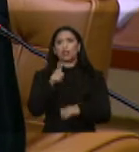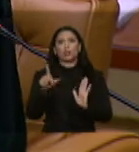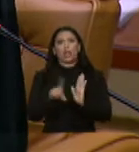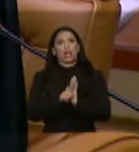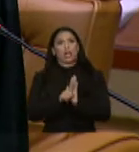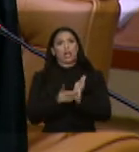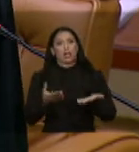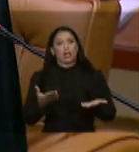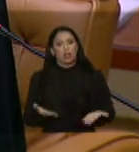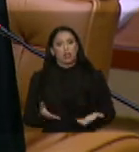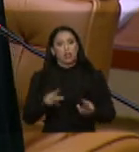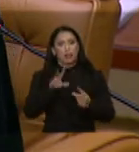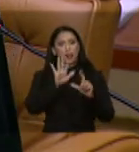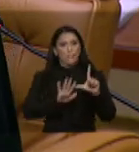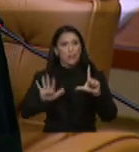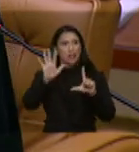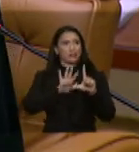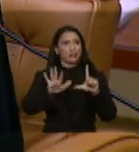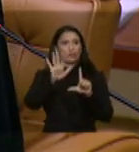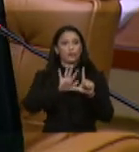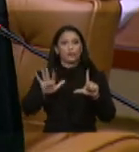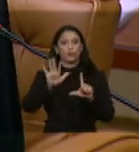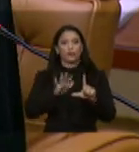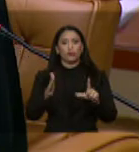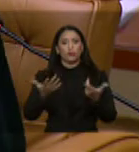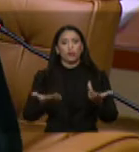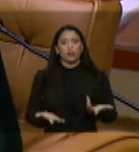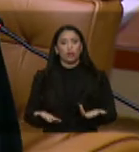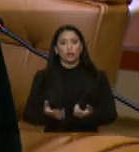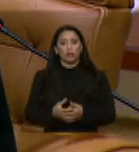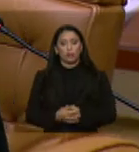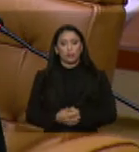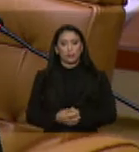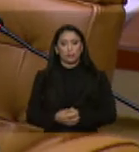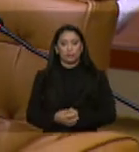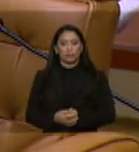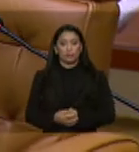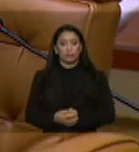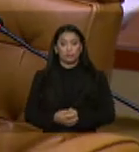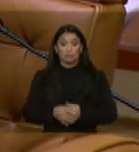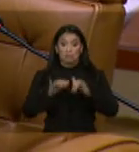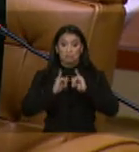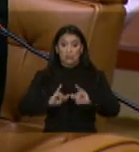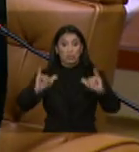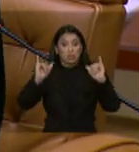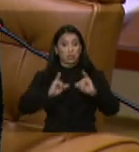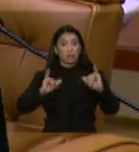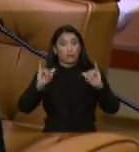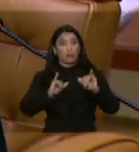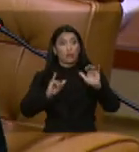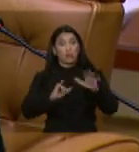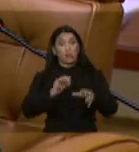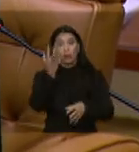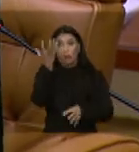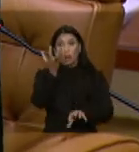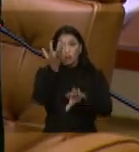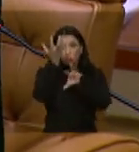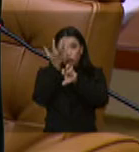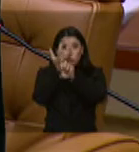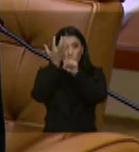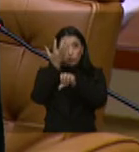foram essas as plataformas e essas essas informações nas nuvens né ou